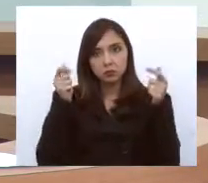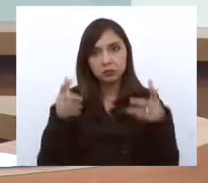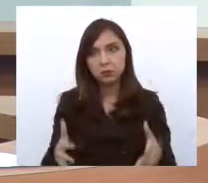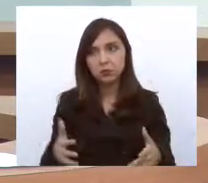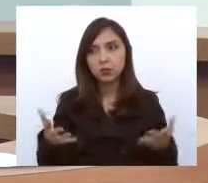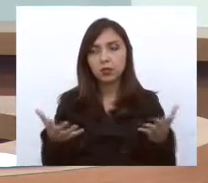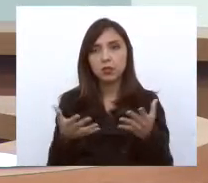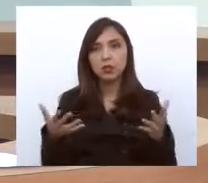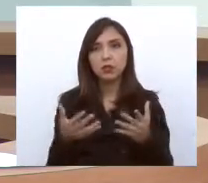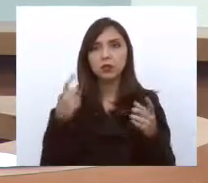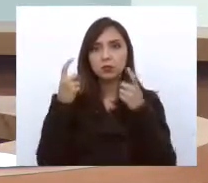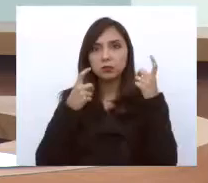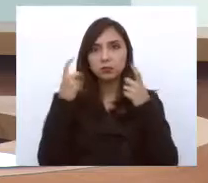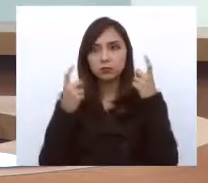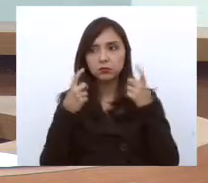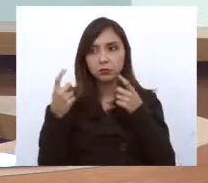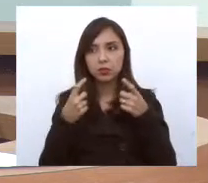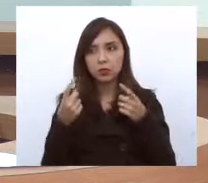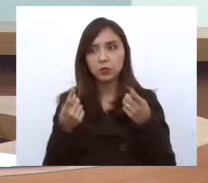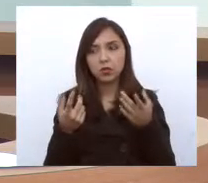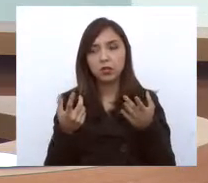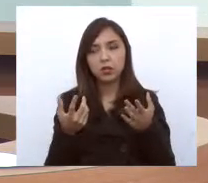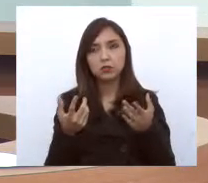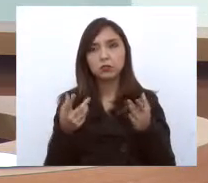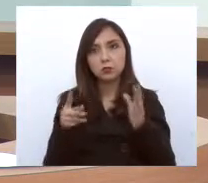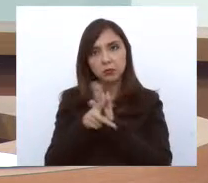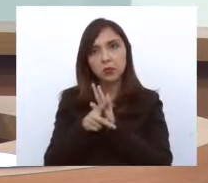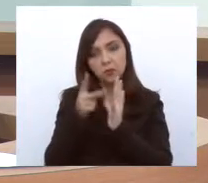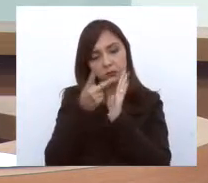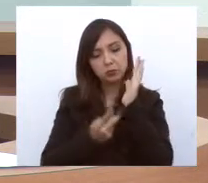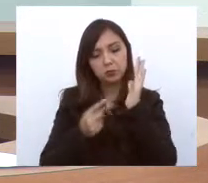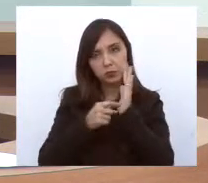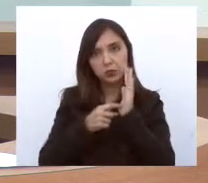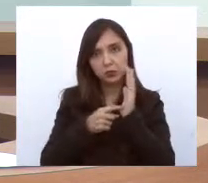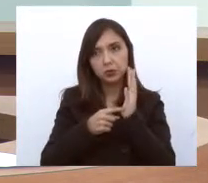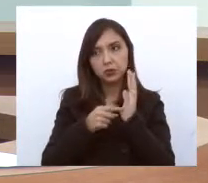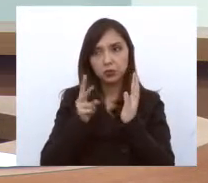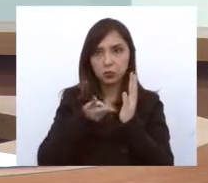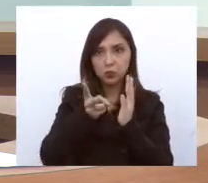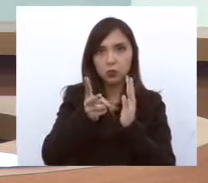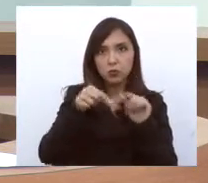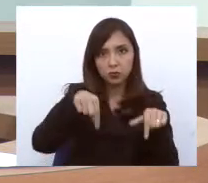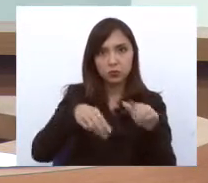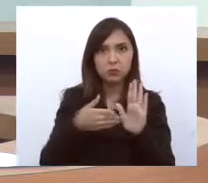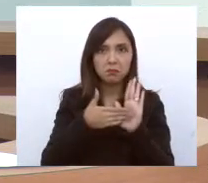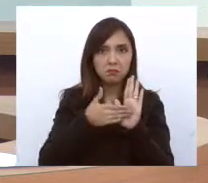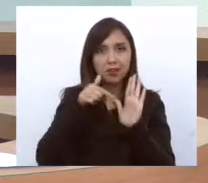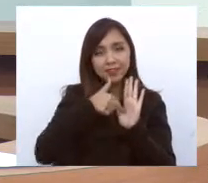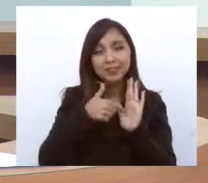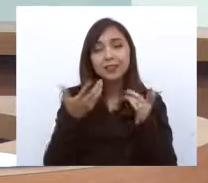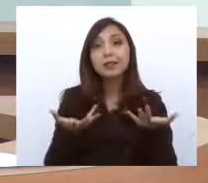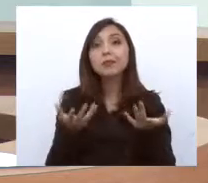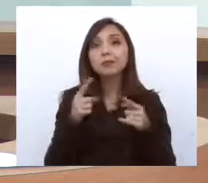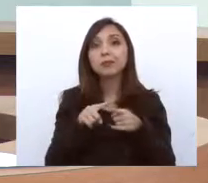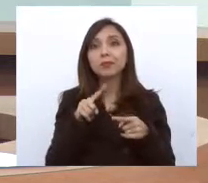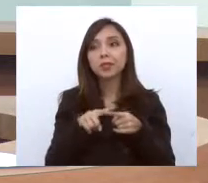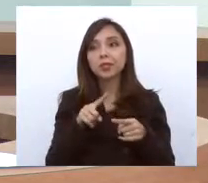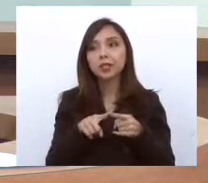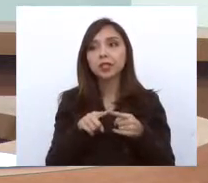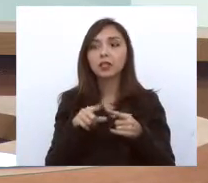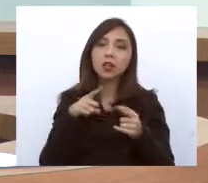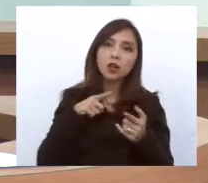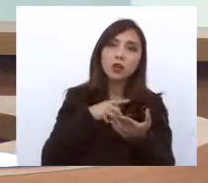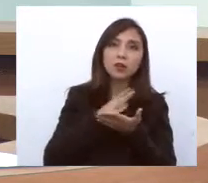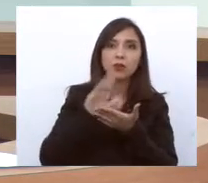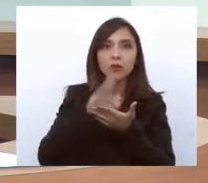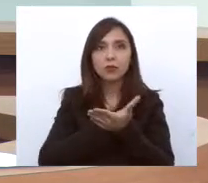porque eu estava preocupado aqui sobre esse projeto continuasse na pauta, porque nós já teve uns